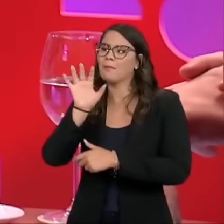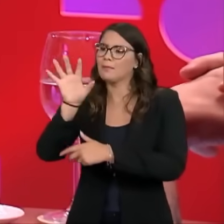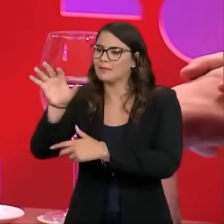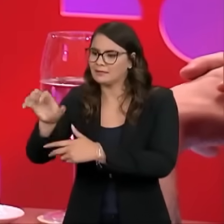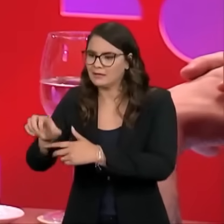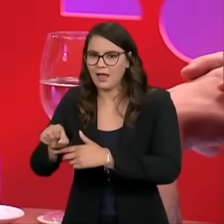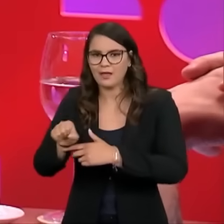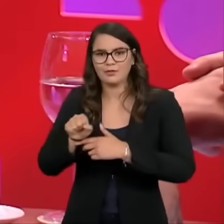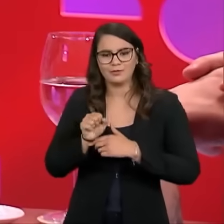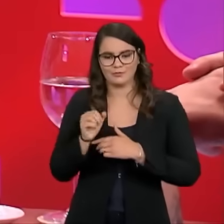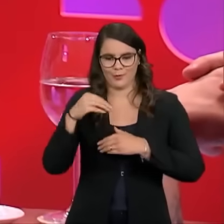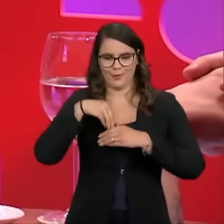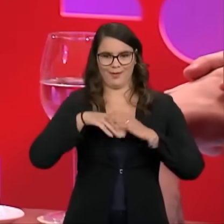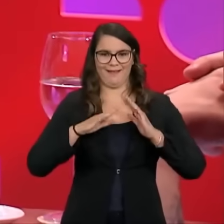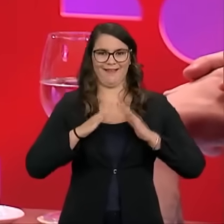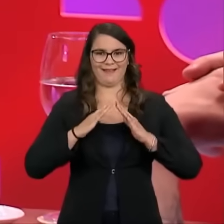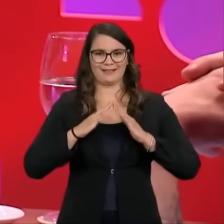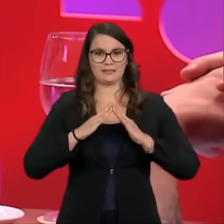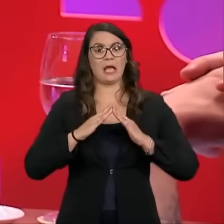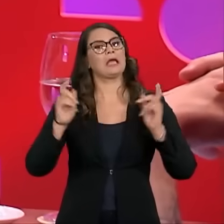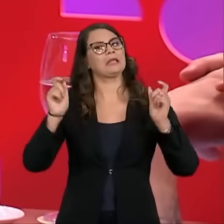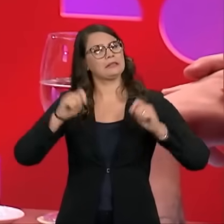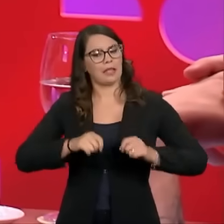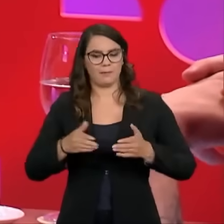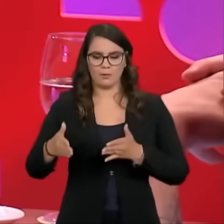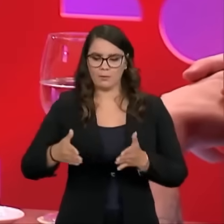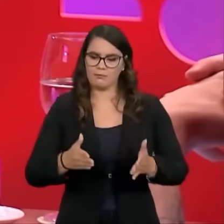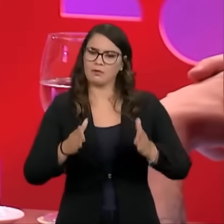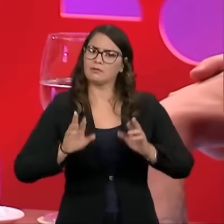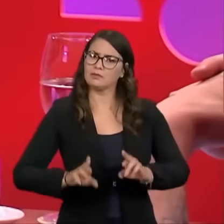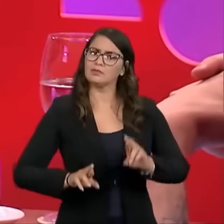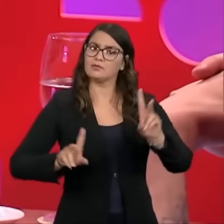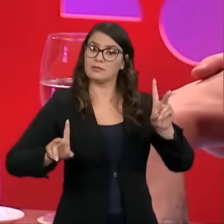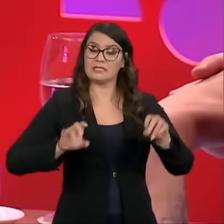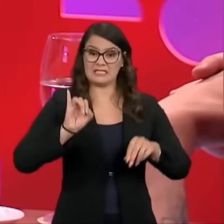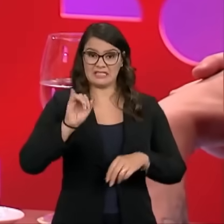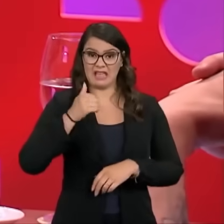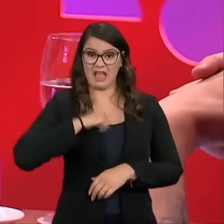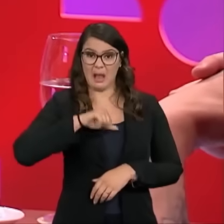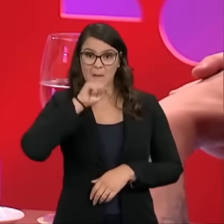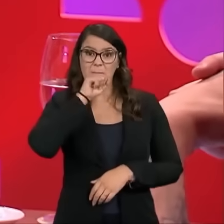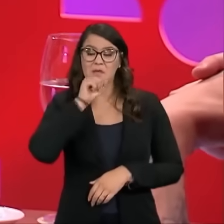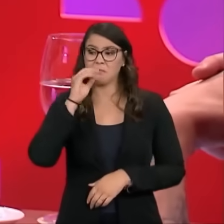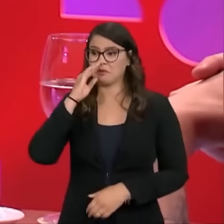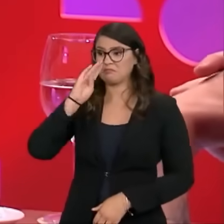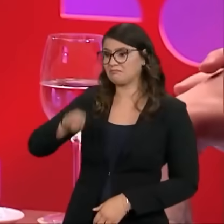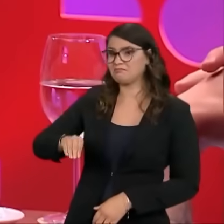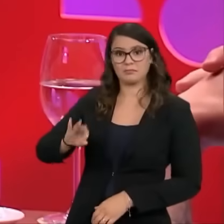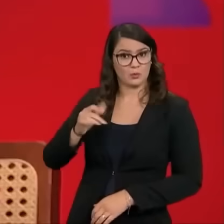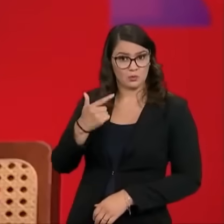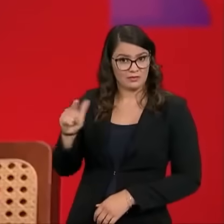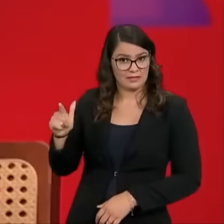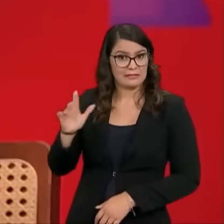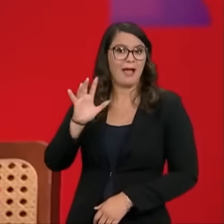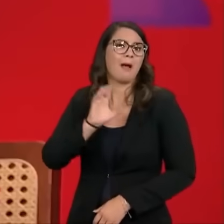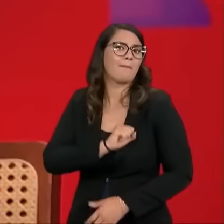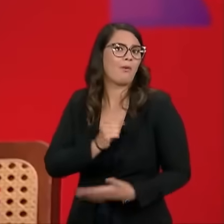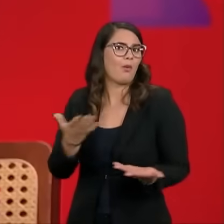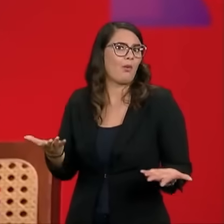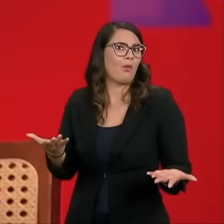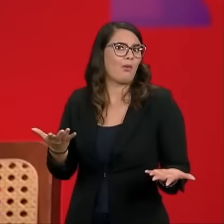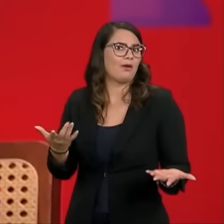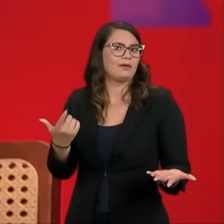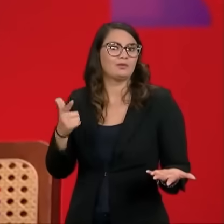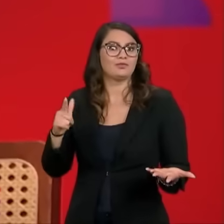Resgate é o que me possibilita trilhar uma vida diferente talvez se a minha mãe não tivesse despertado pro amor se a minha mãe não tivesse despertado